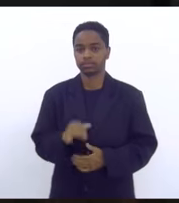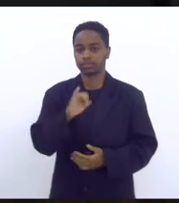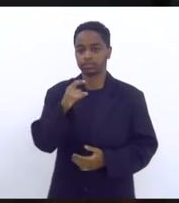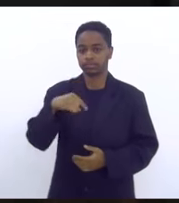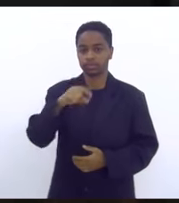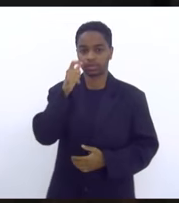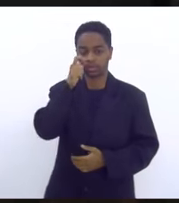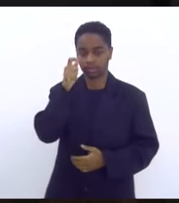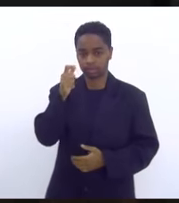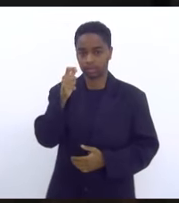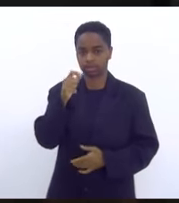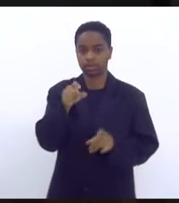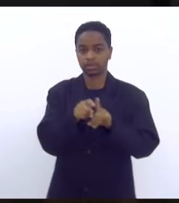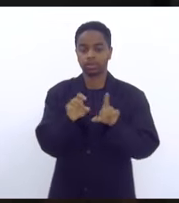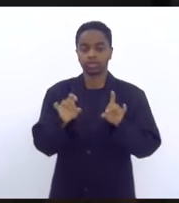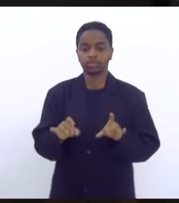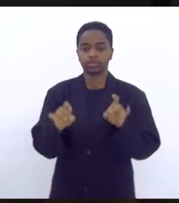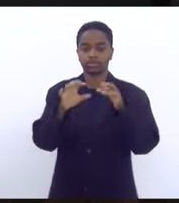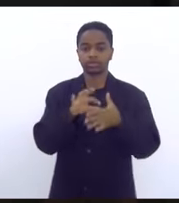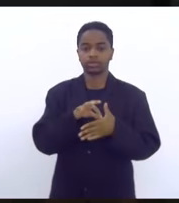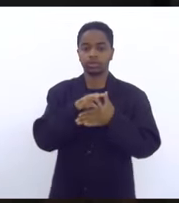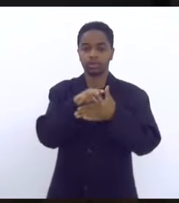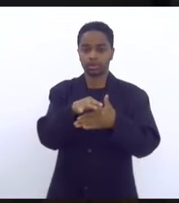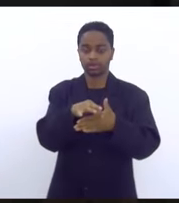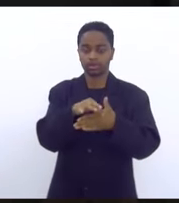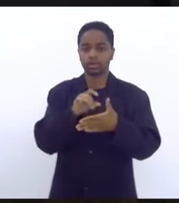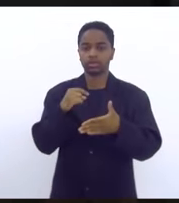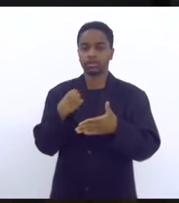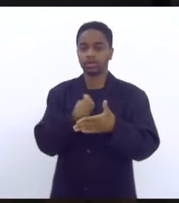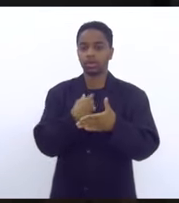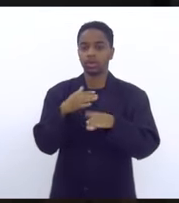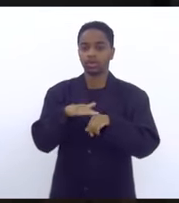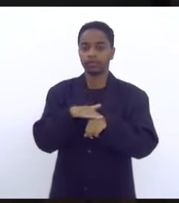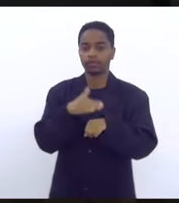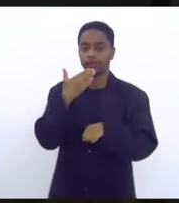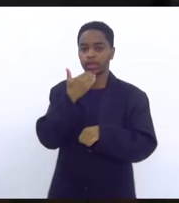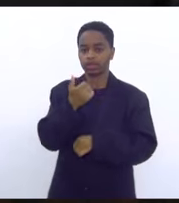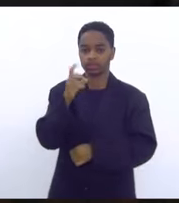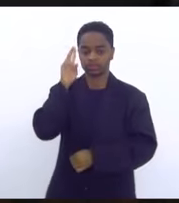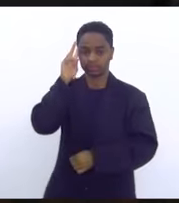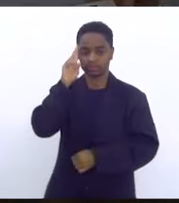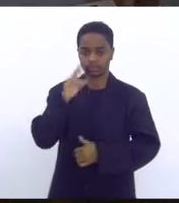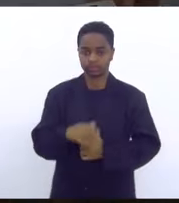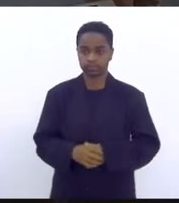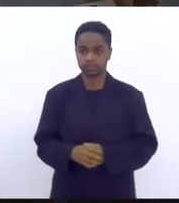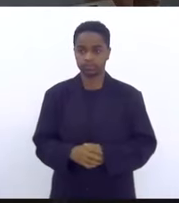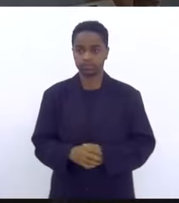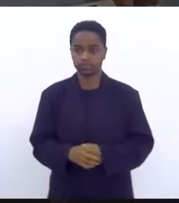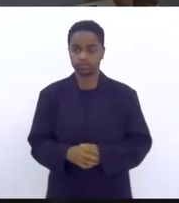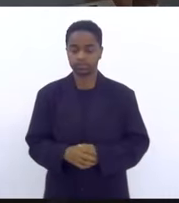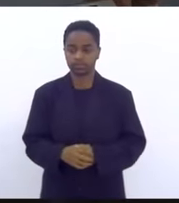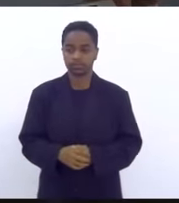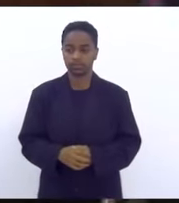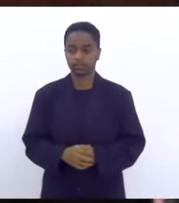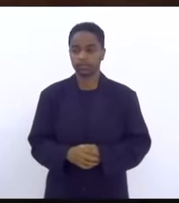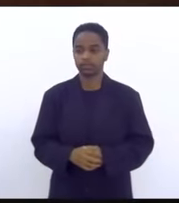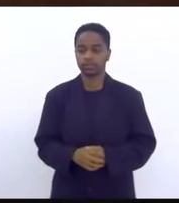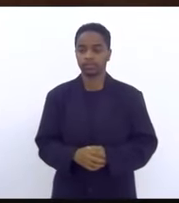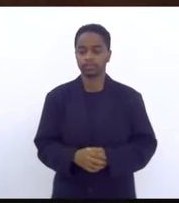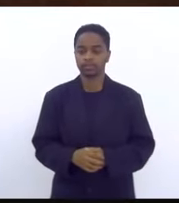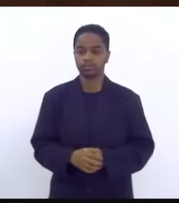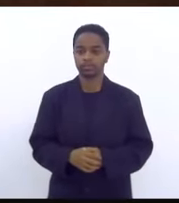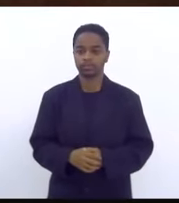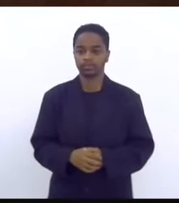interessarem, em especial os líderes, possamos conversar melhor na segunda-feira. Deputado Luiz Paulo. Senhor presidente, só para